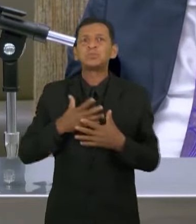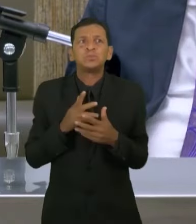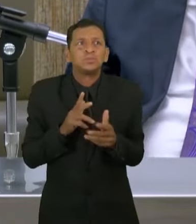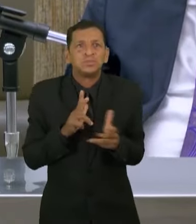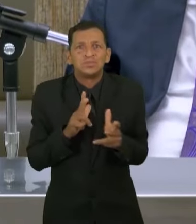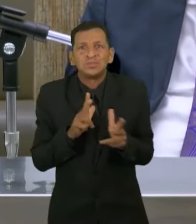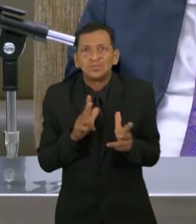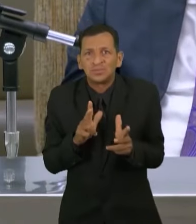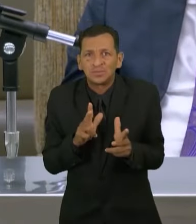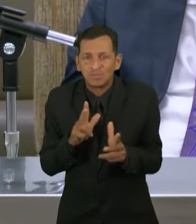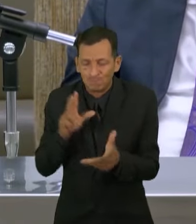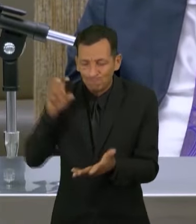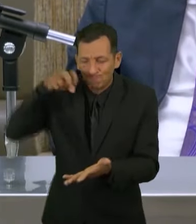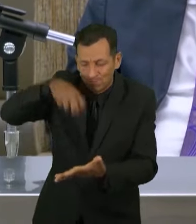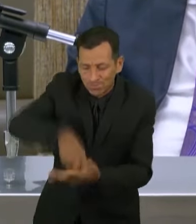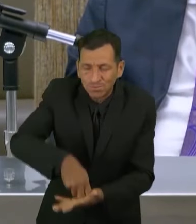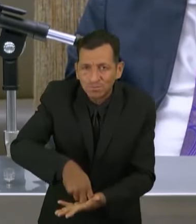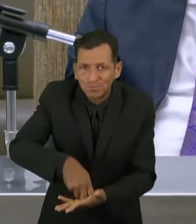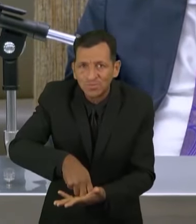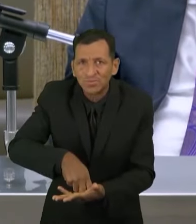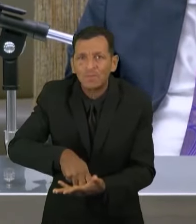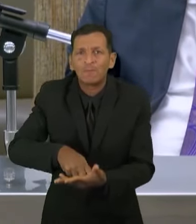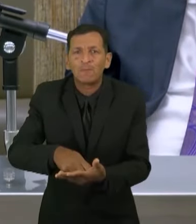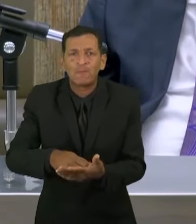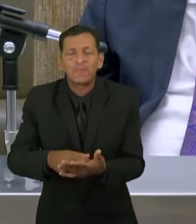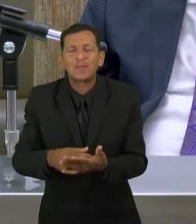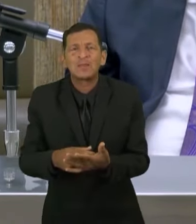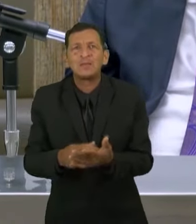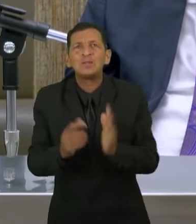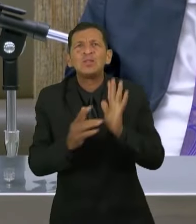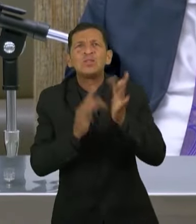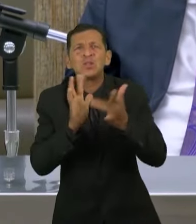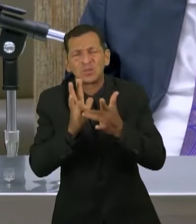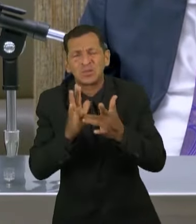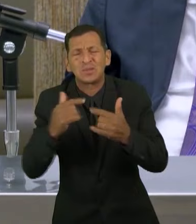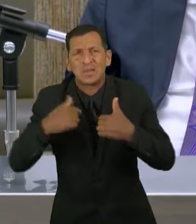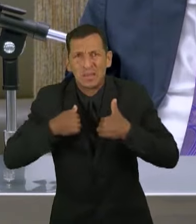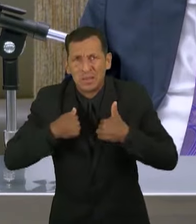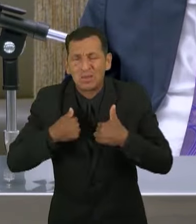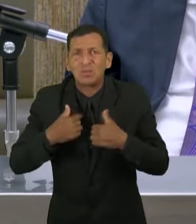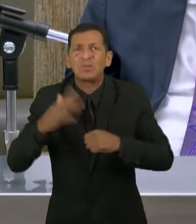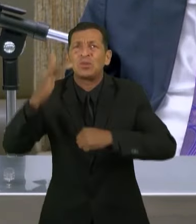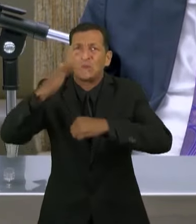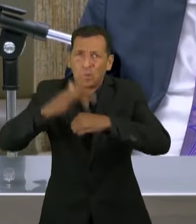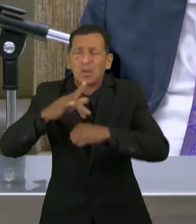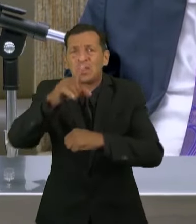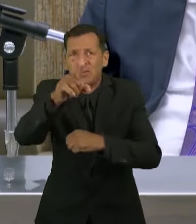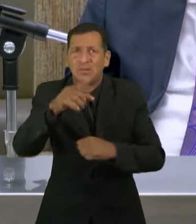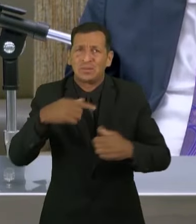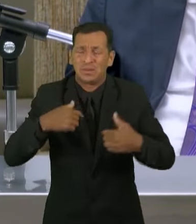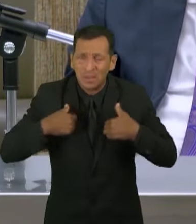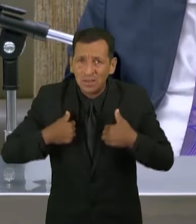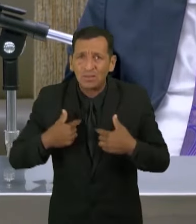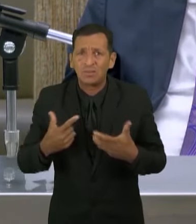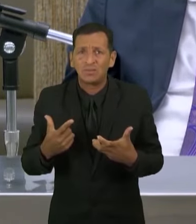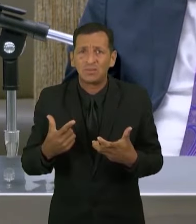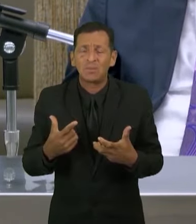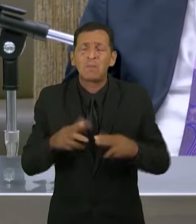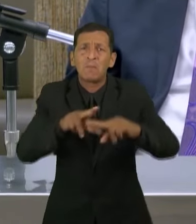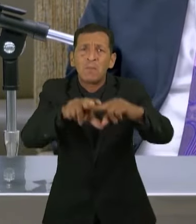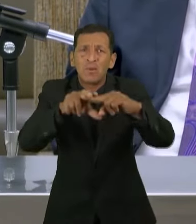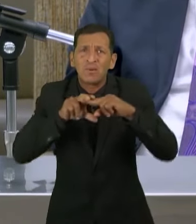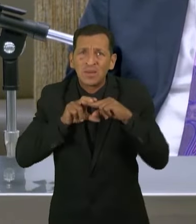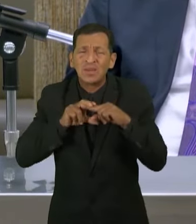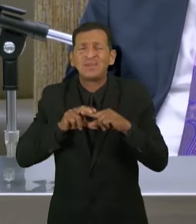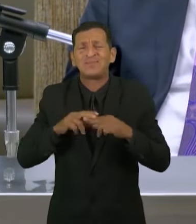e, prostrando-se ante ele, declarou-lhe diante de todo o povo a causa por que ele havia